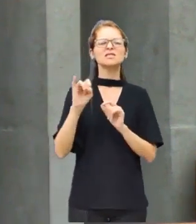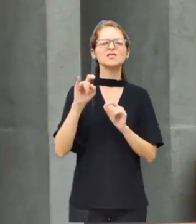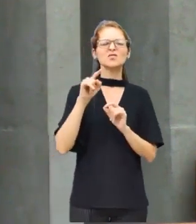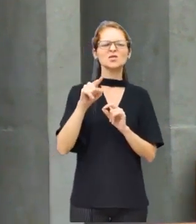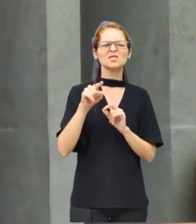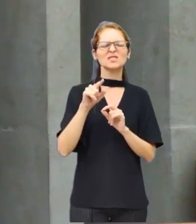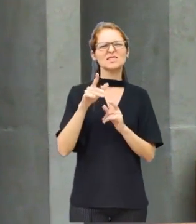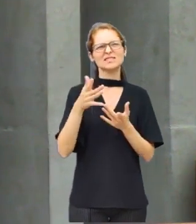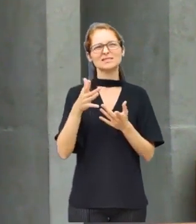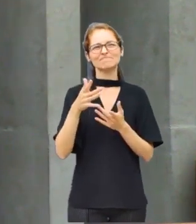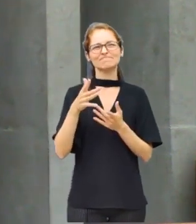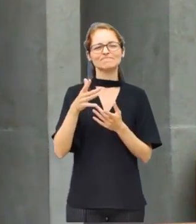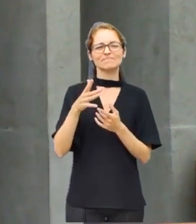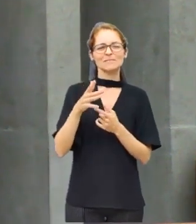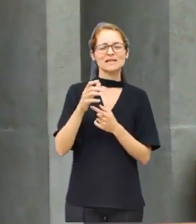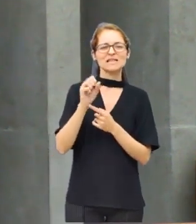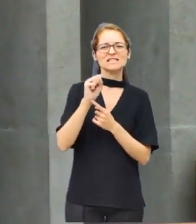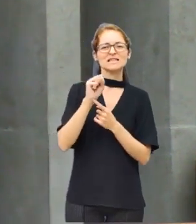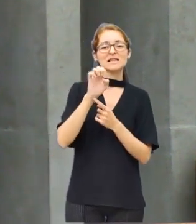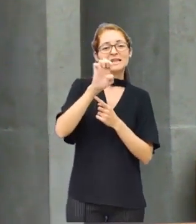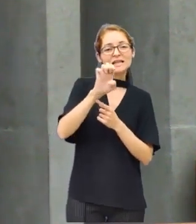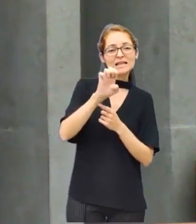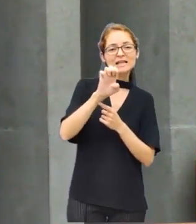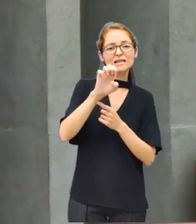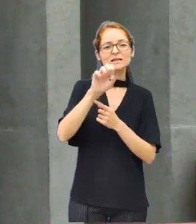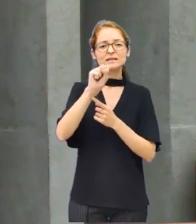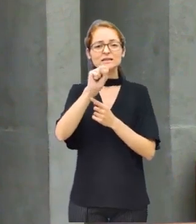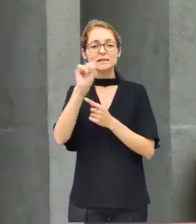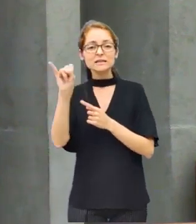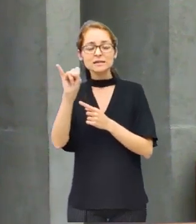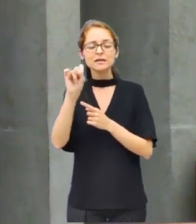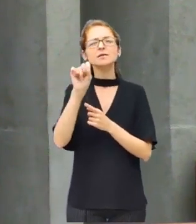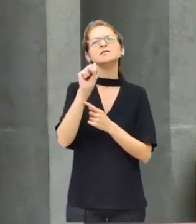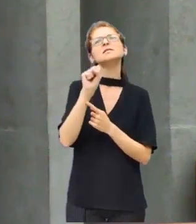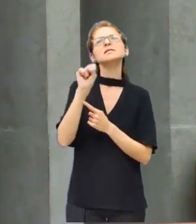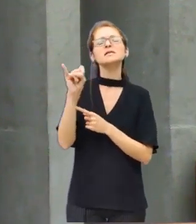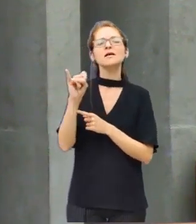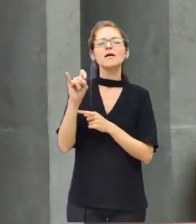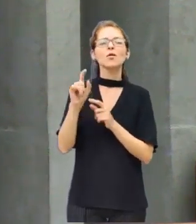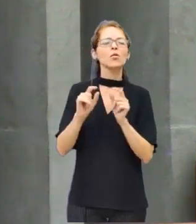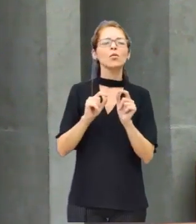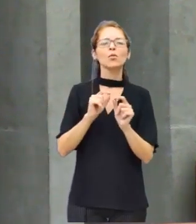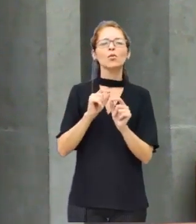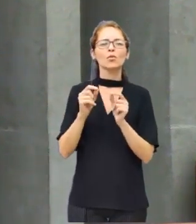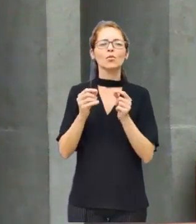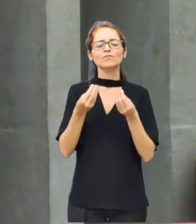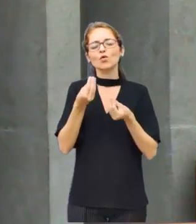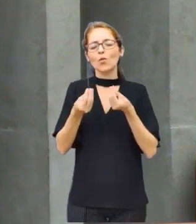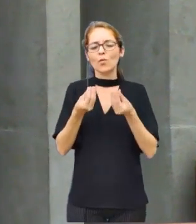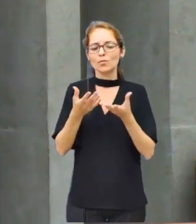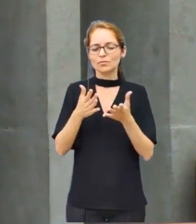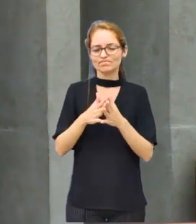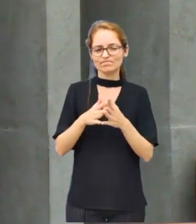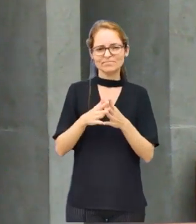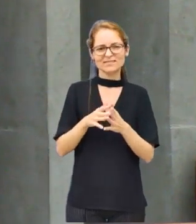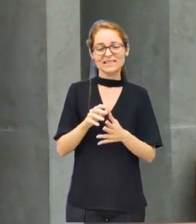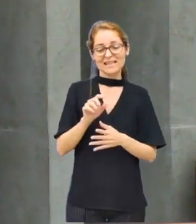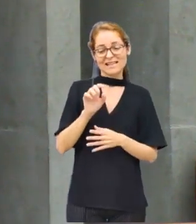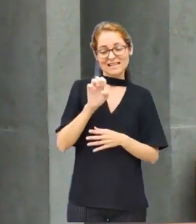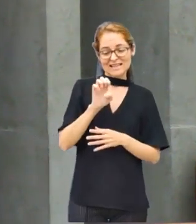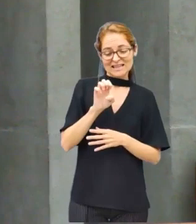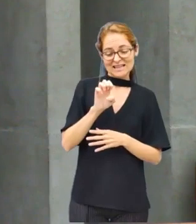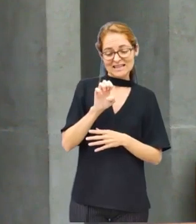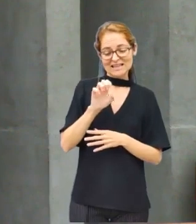se, ou síndrome do e se. É como se nós falássemos, ou alguém fala o tempo inteiro: e se